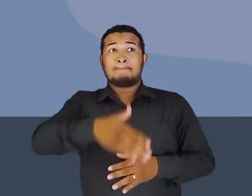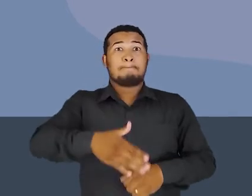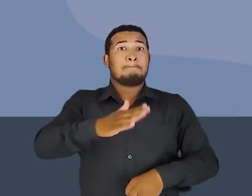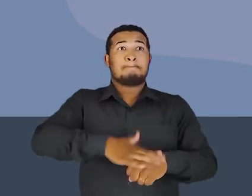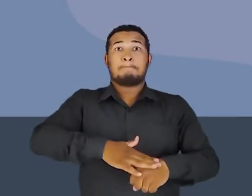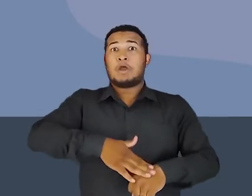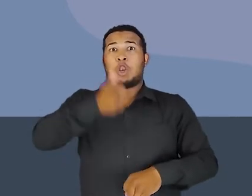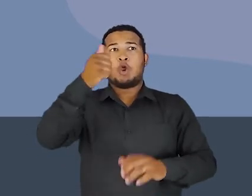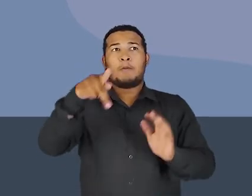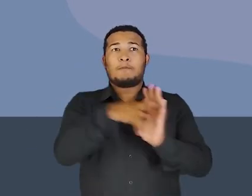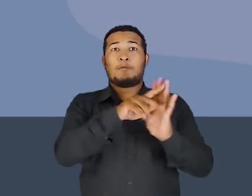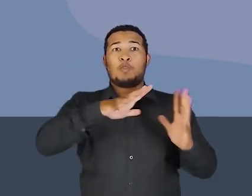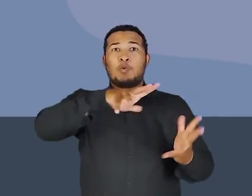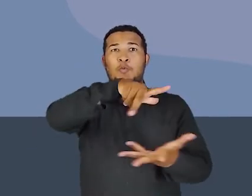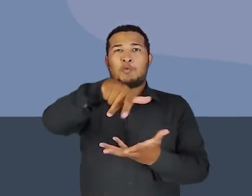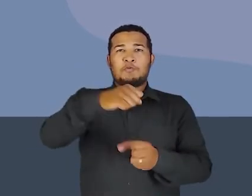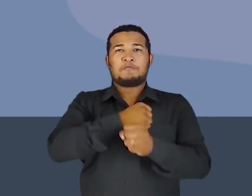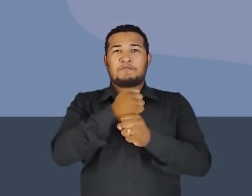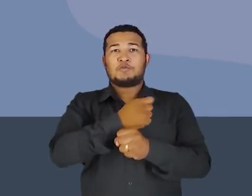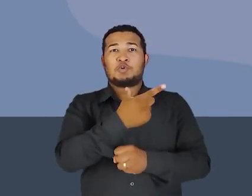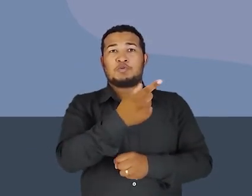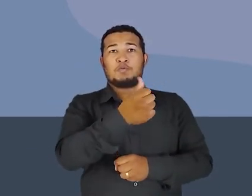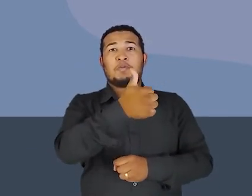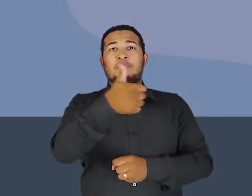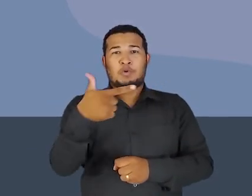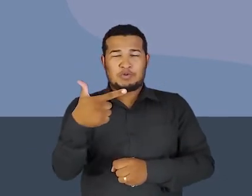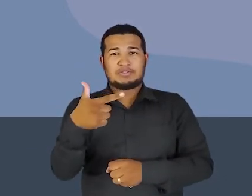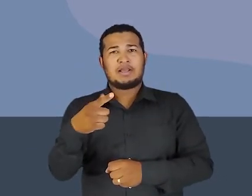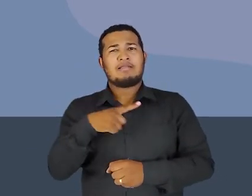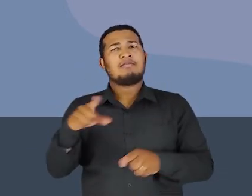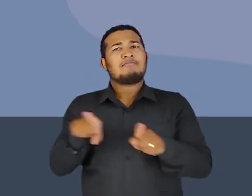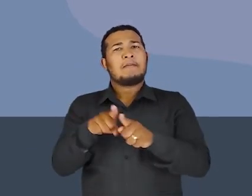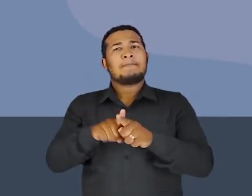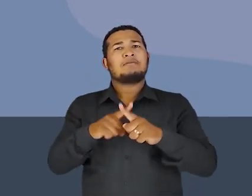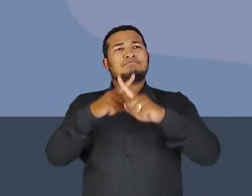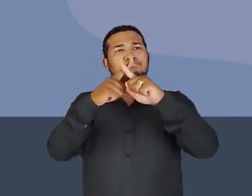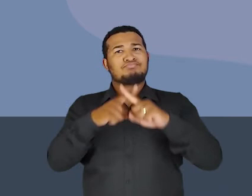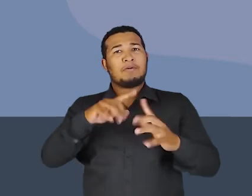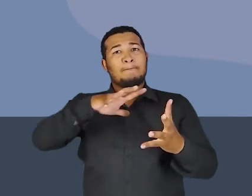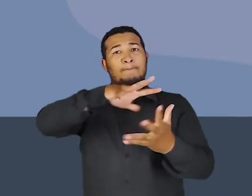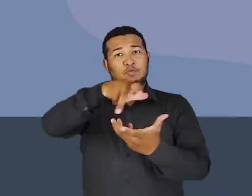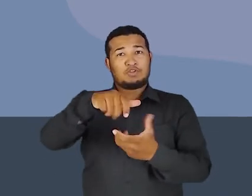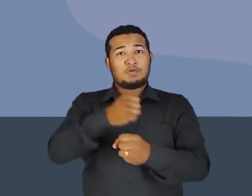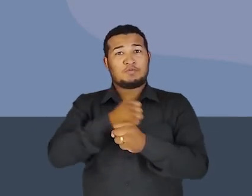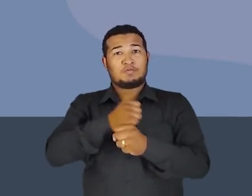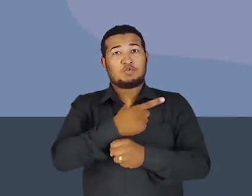mundo em 2012 e coletivo com a conquista do Mundial com a seleção brasileira em